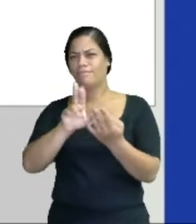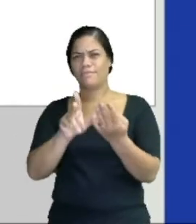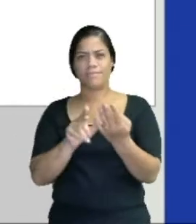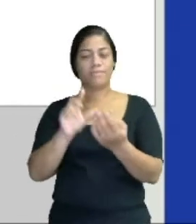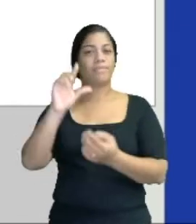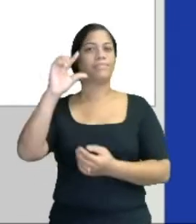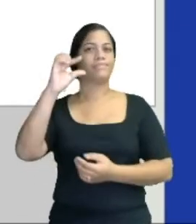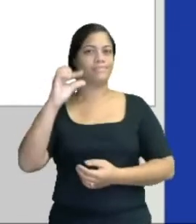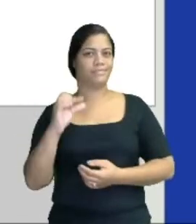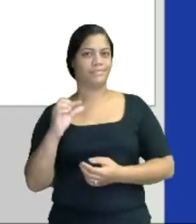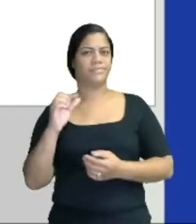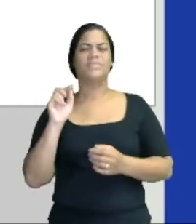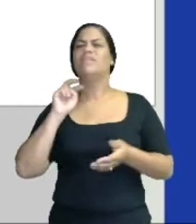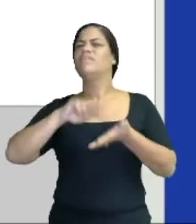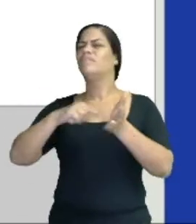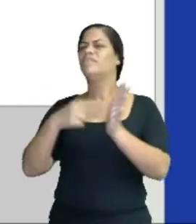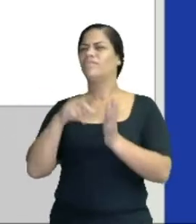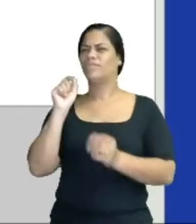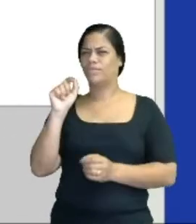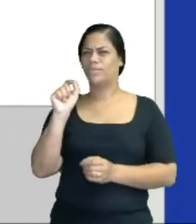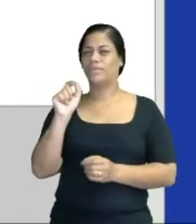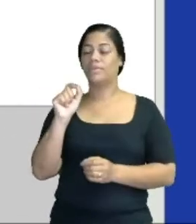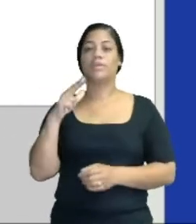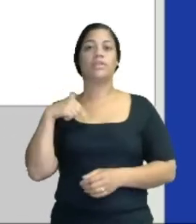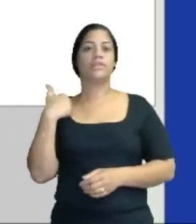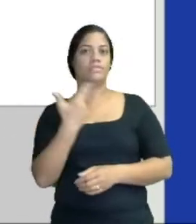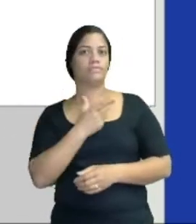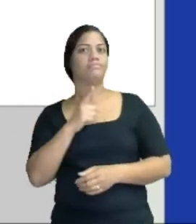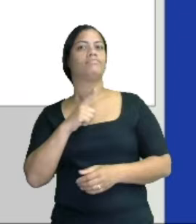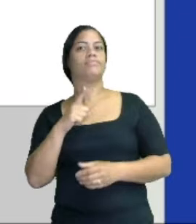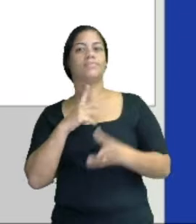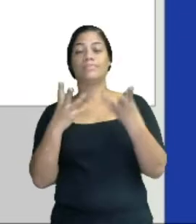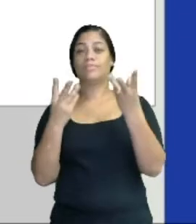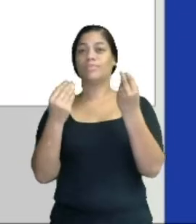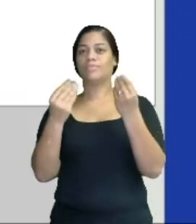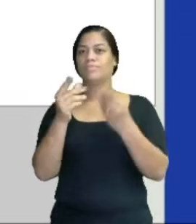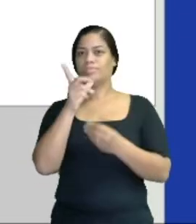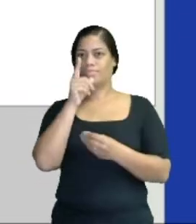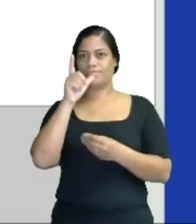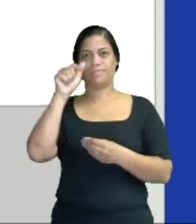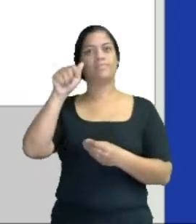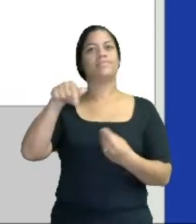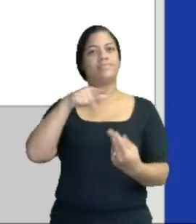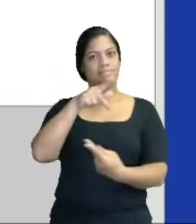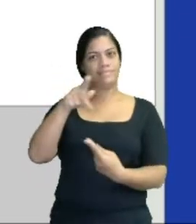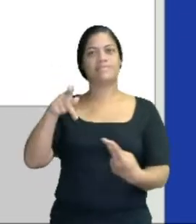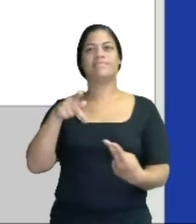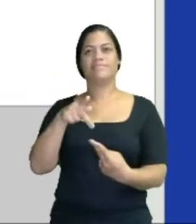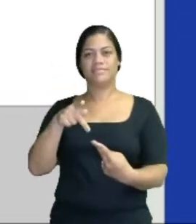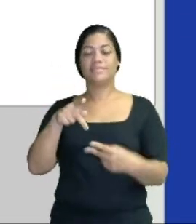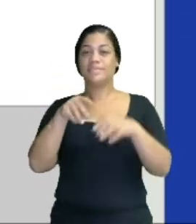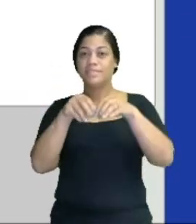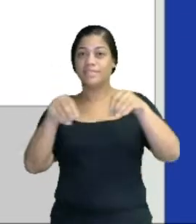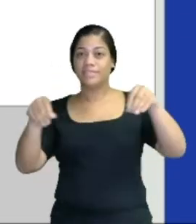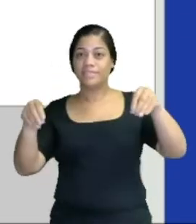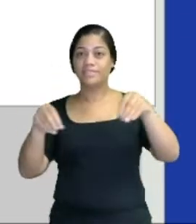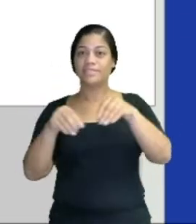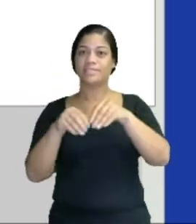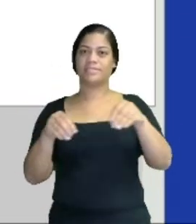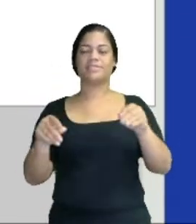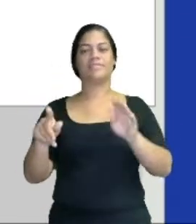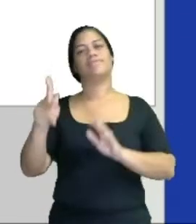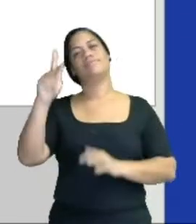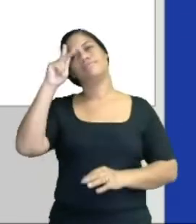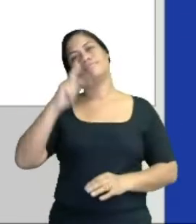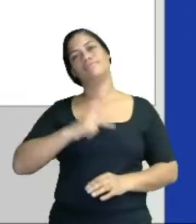quer dizer o quê, professora? Que a gente vai ter muito mais água do que terras emersas, como o próprio nome está dizendo,